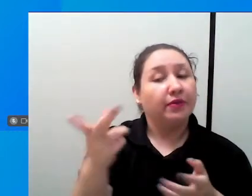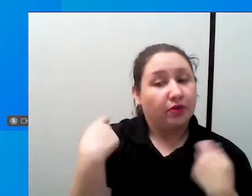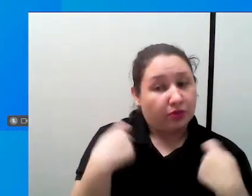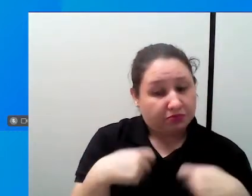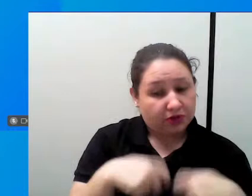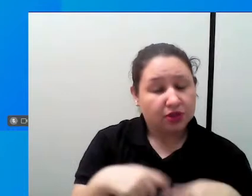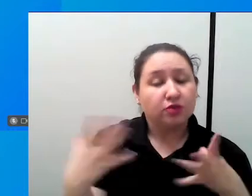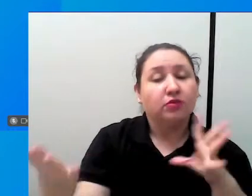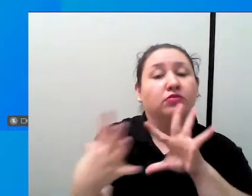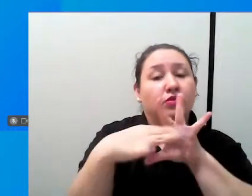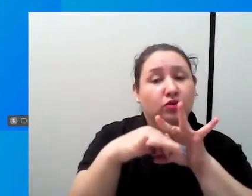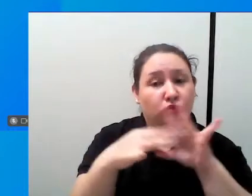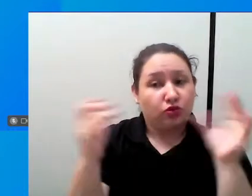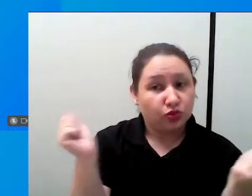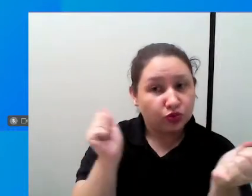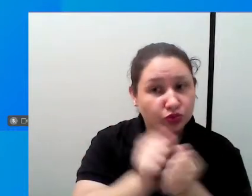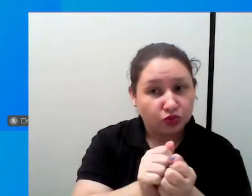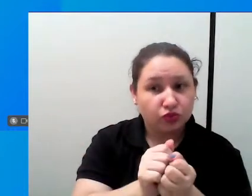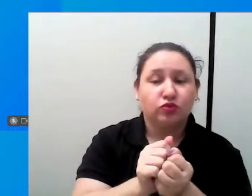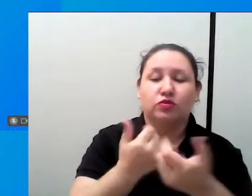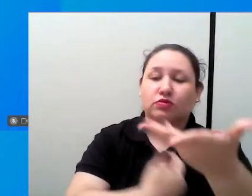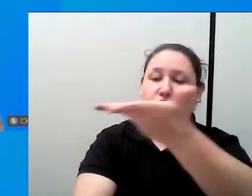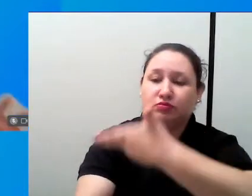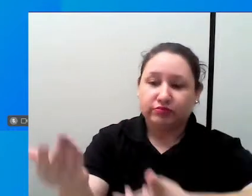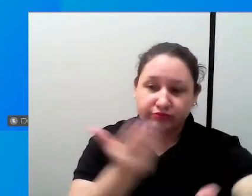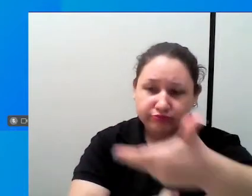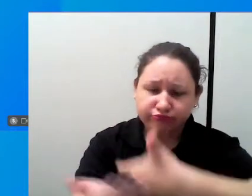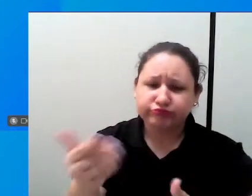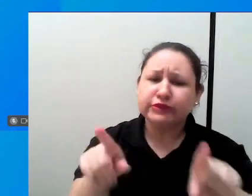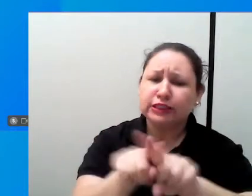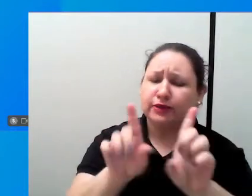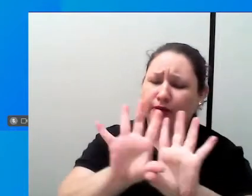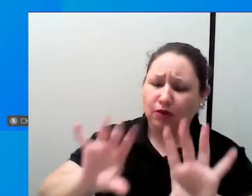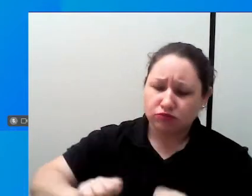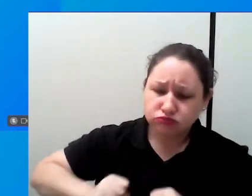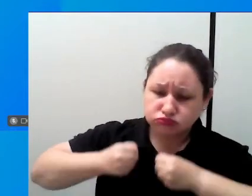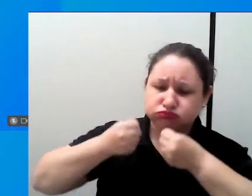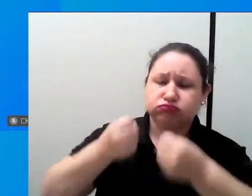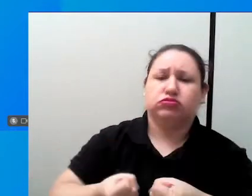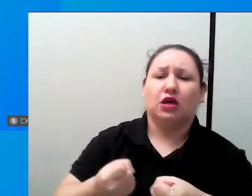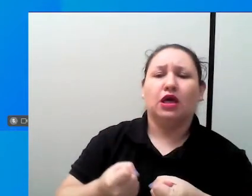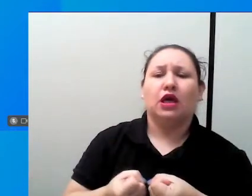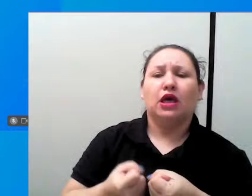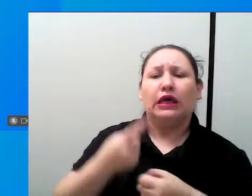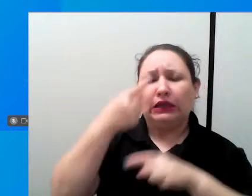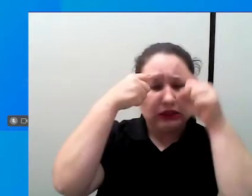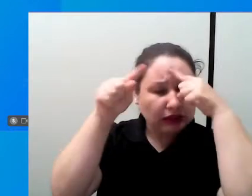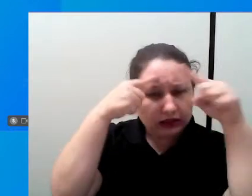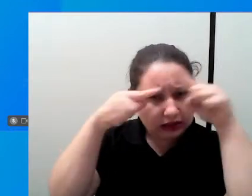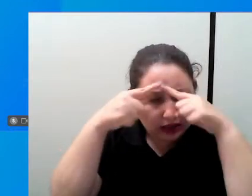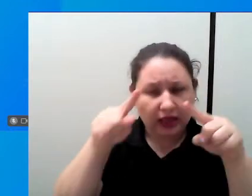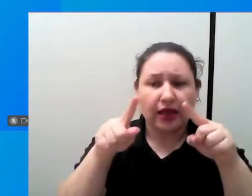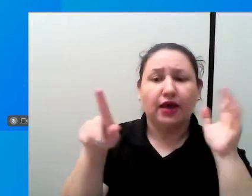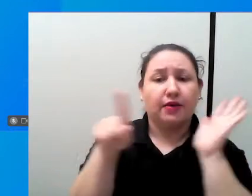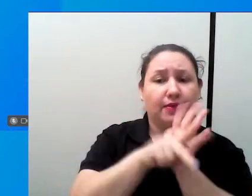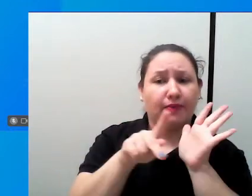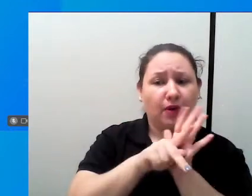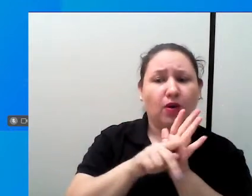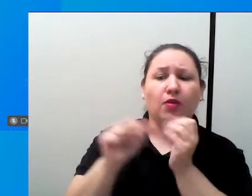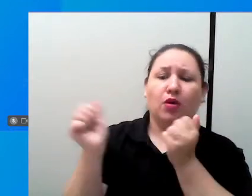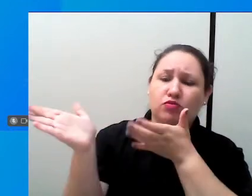unidos nesse processo coletivo, de esforço coletivo, na construção de um processo